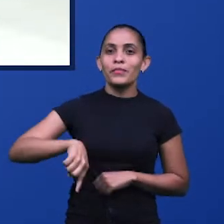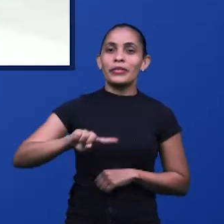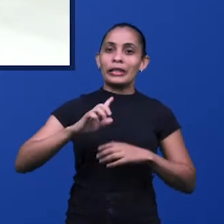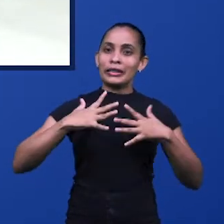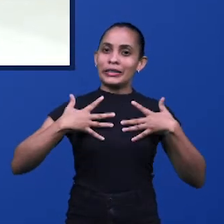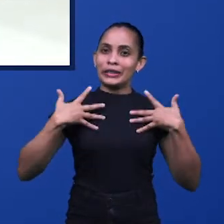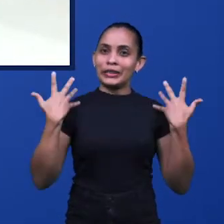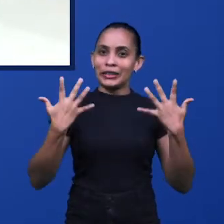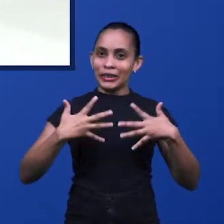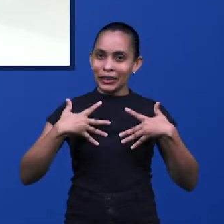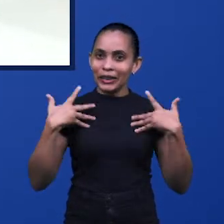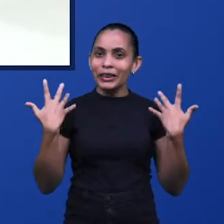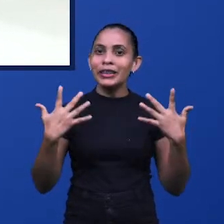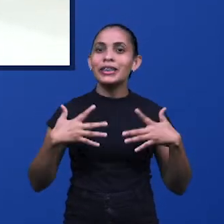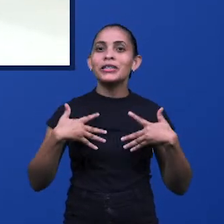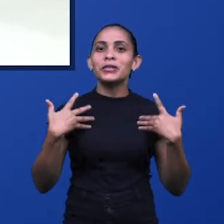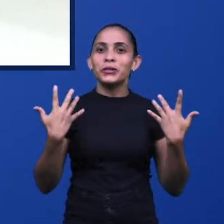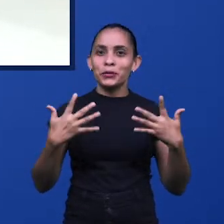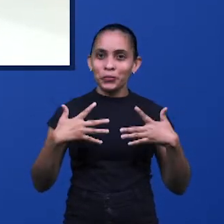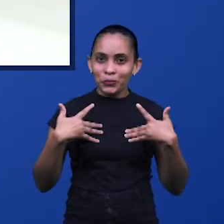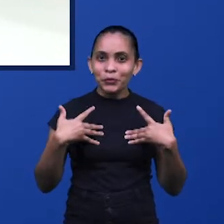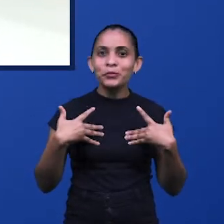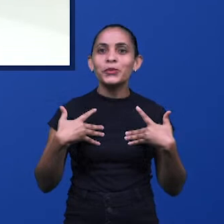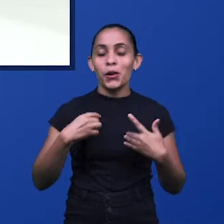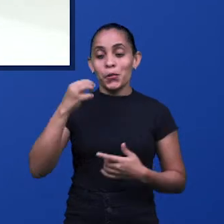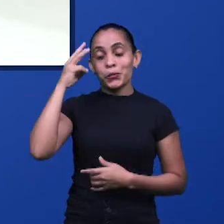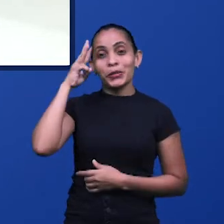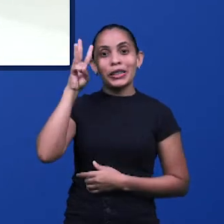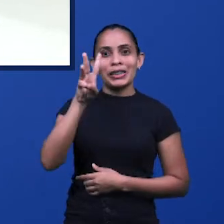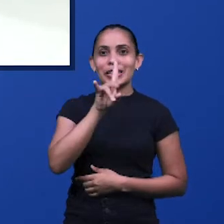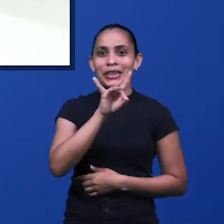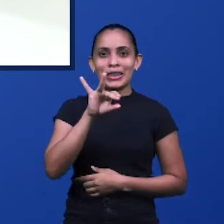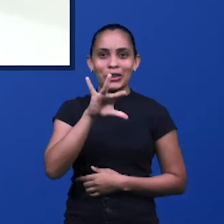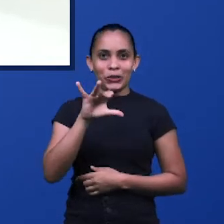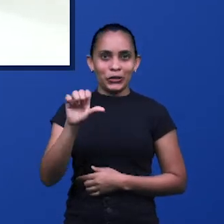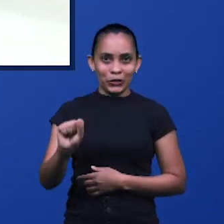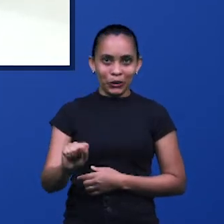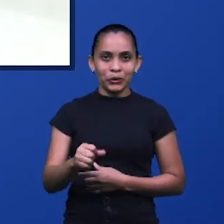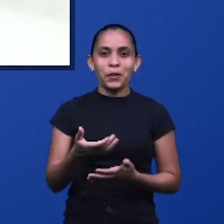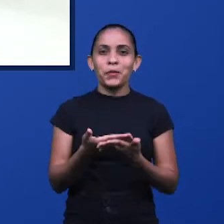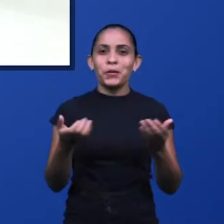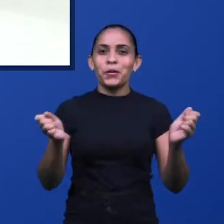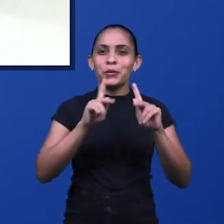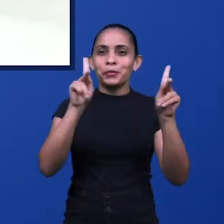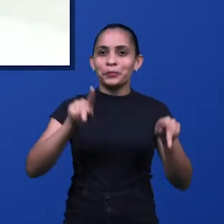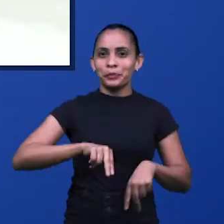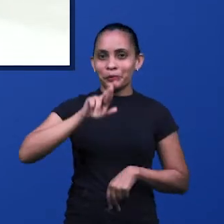alegrou ao ver o terceiro dia.